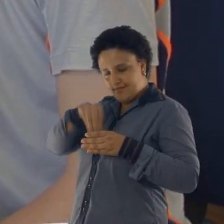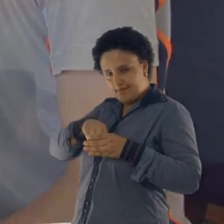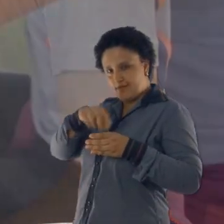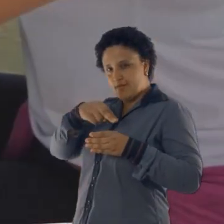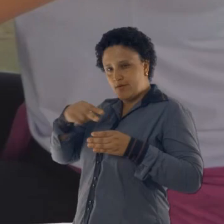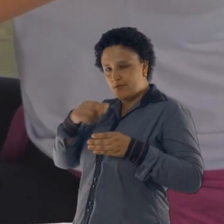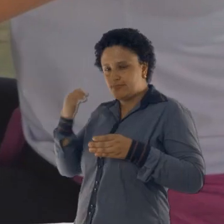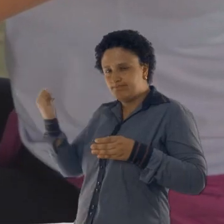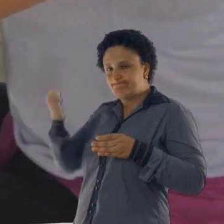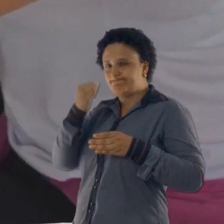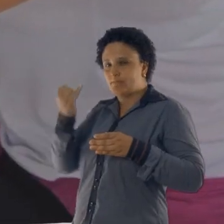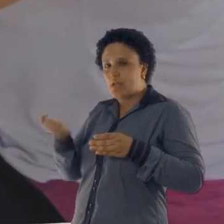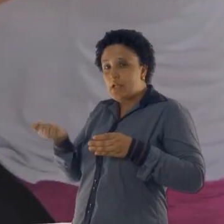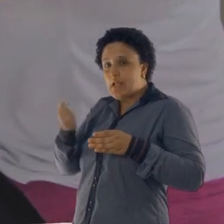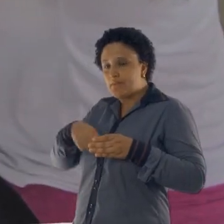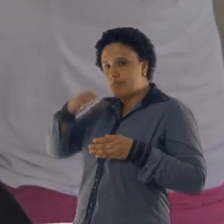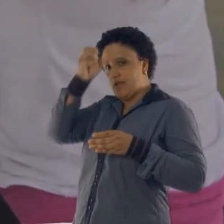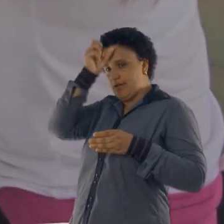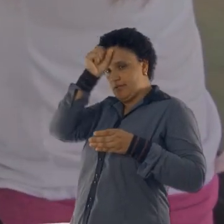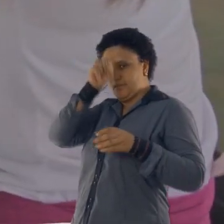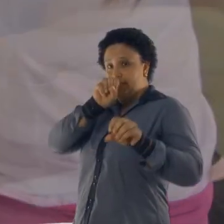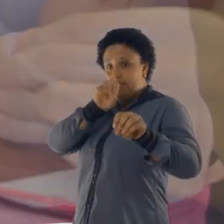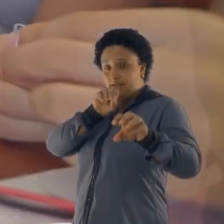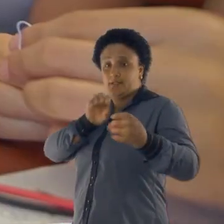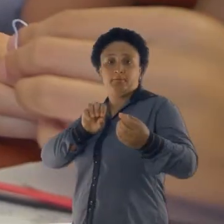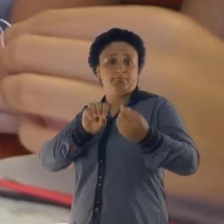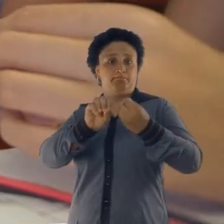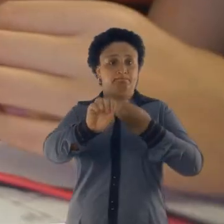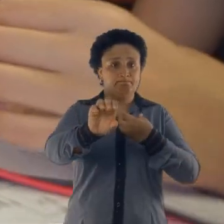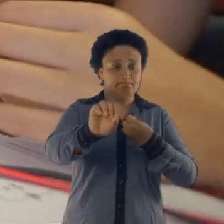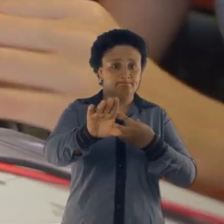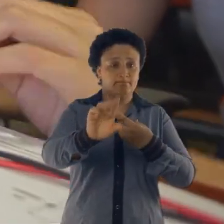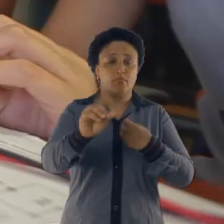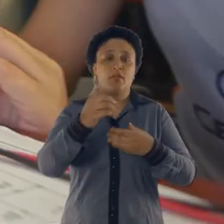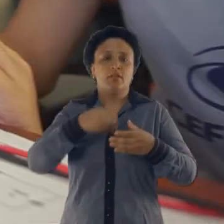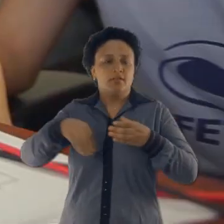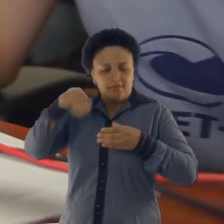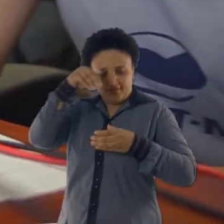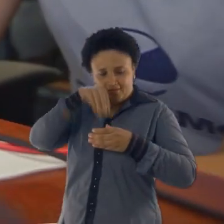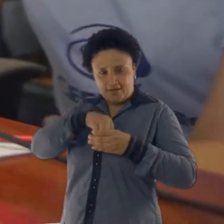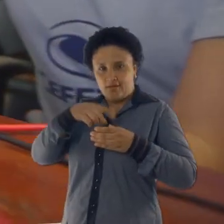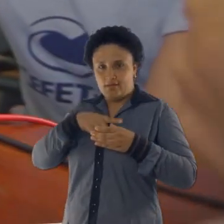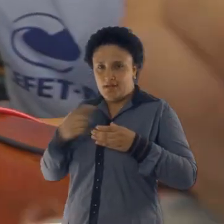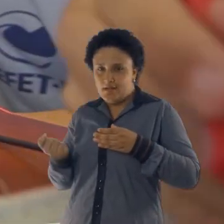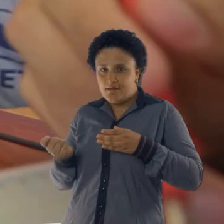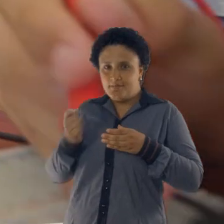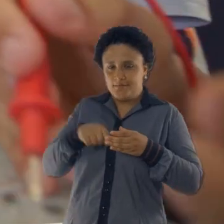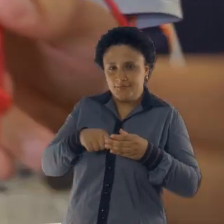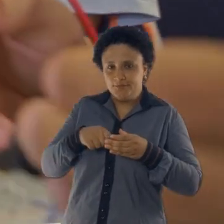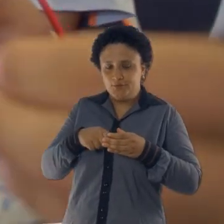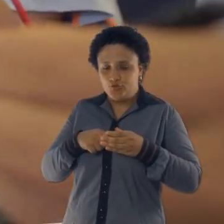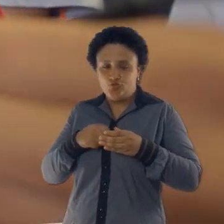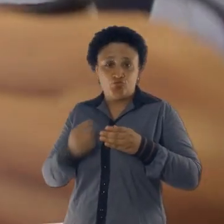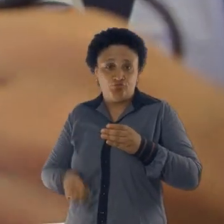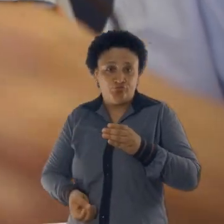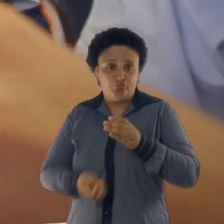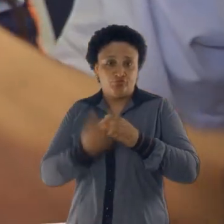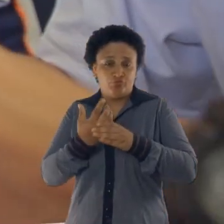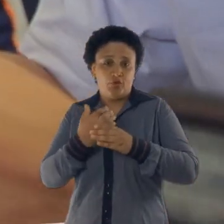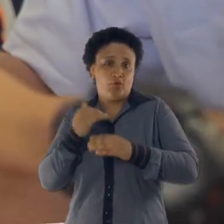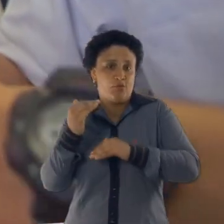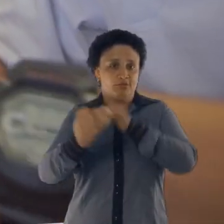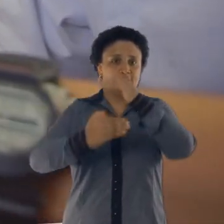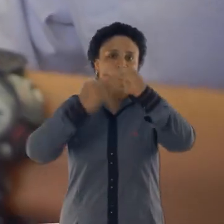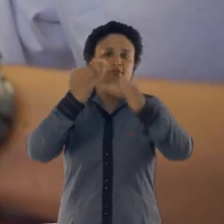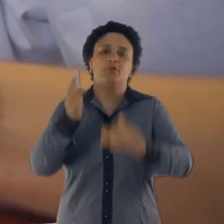riqueza, capacidade de aprender e de ensinar. E é dentro de cada um que existe a possibilidade de produzir e